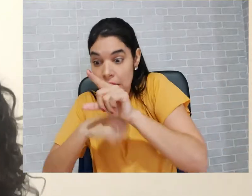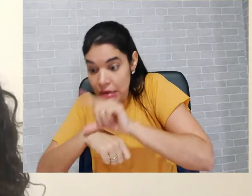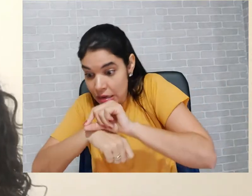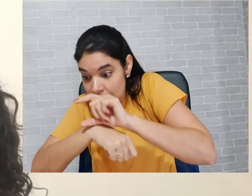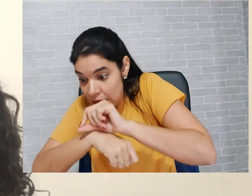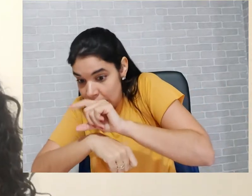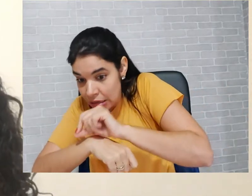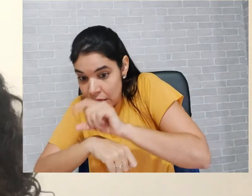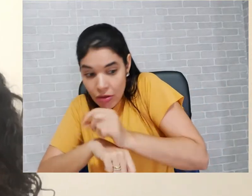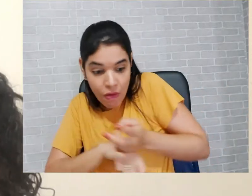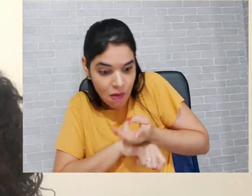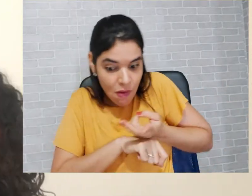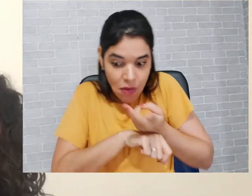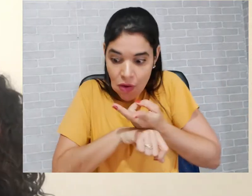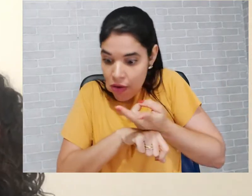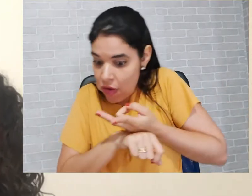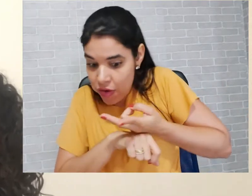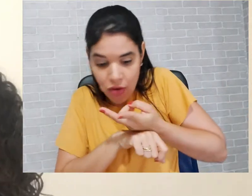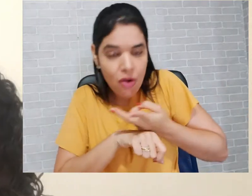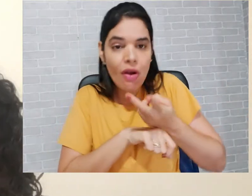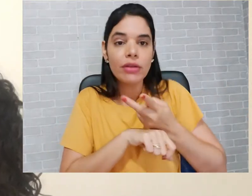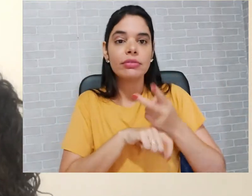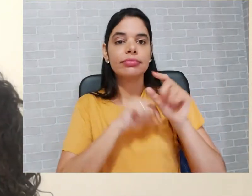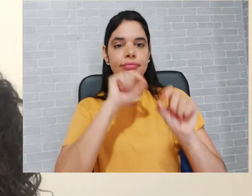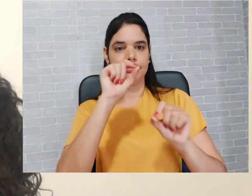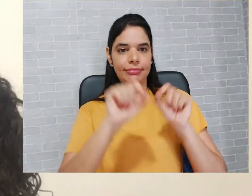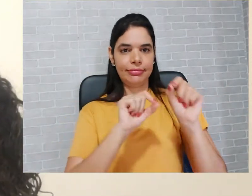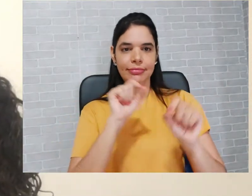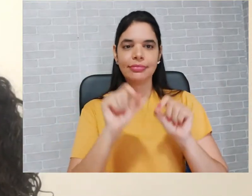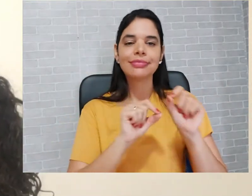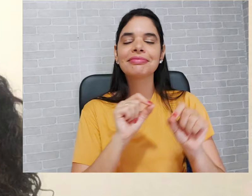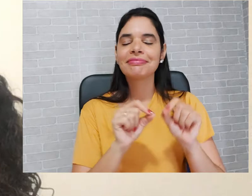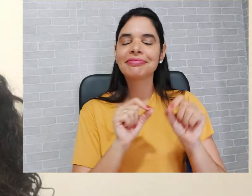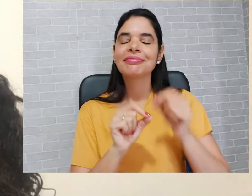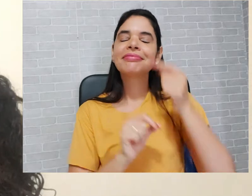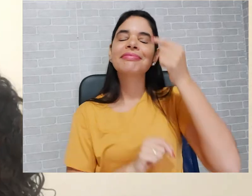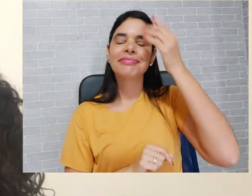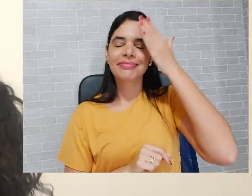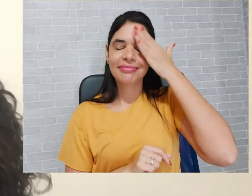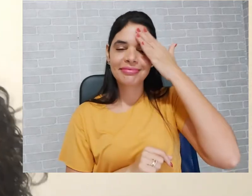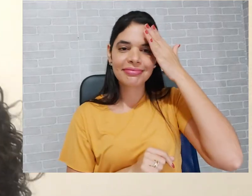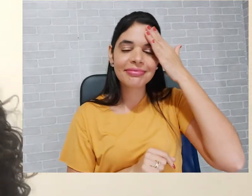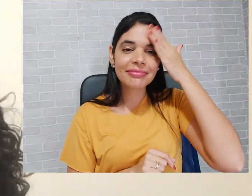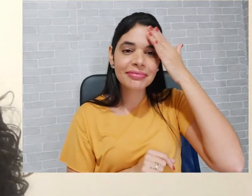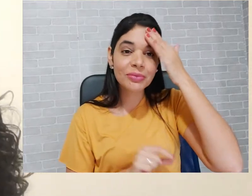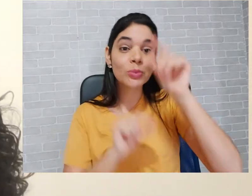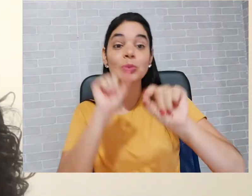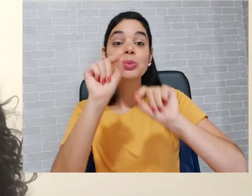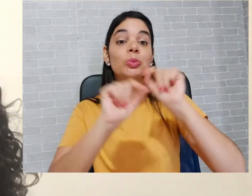vai em busca de grãos, na adaptação dos Saint-Quentin,